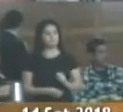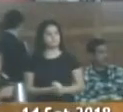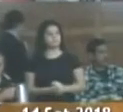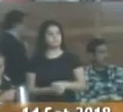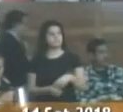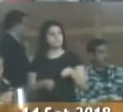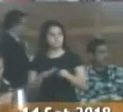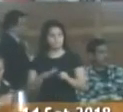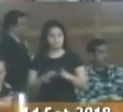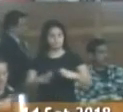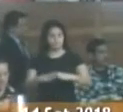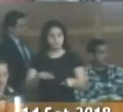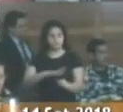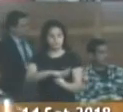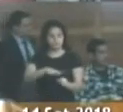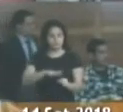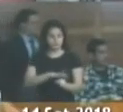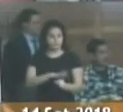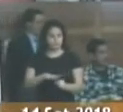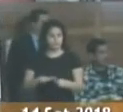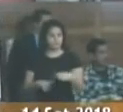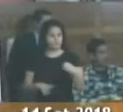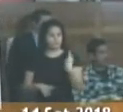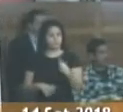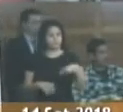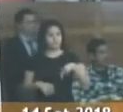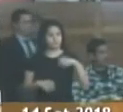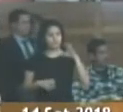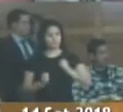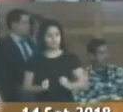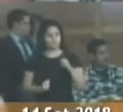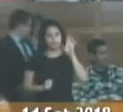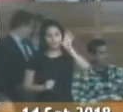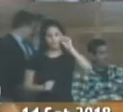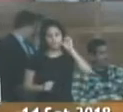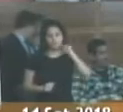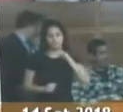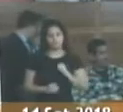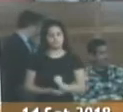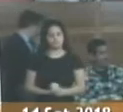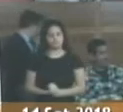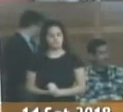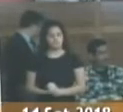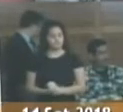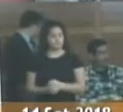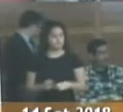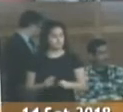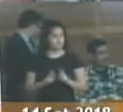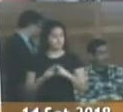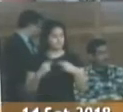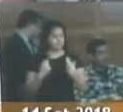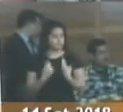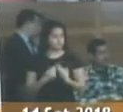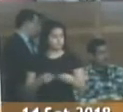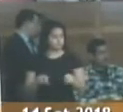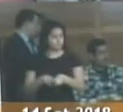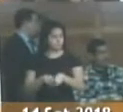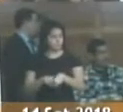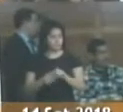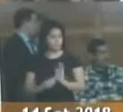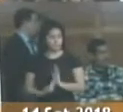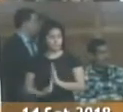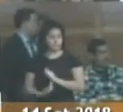caiçaras. Estamos aqui, então, para poder ouvi-los e, durante a sessão, dar a nossa contribuição. Muito obrigado.